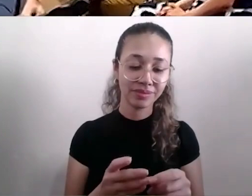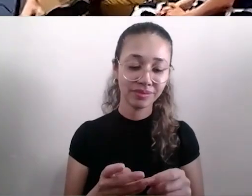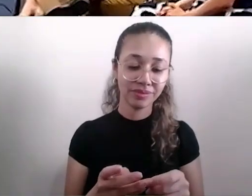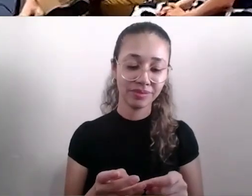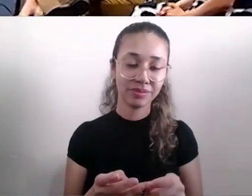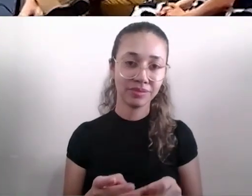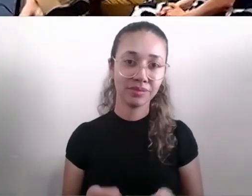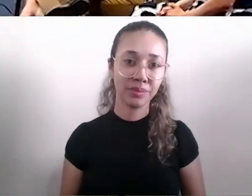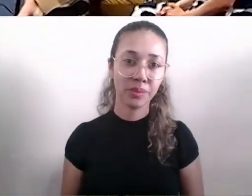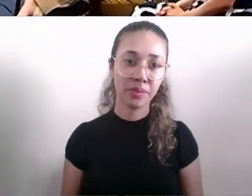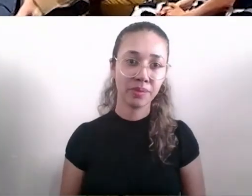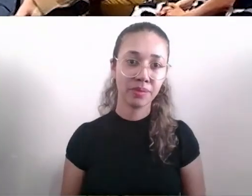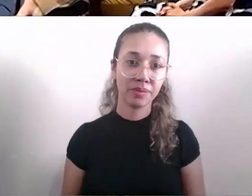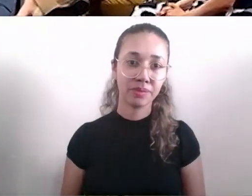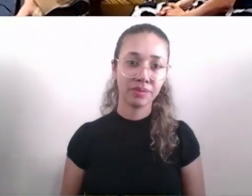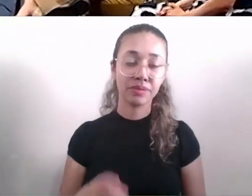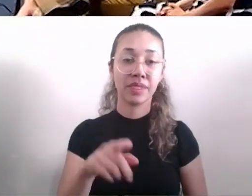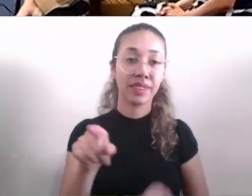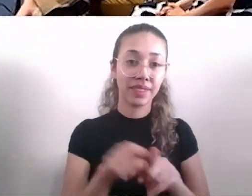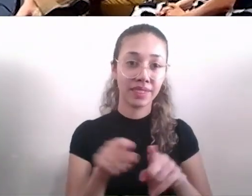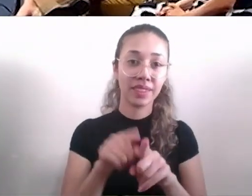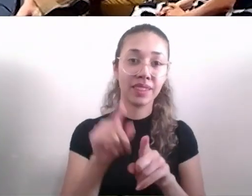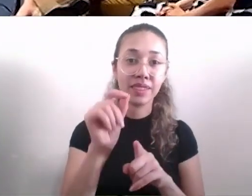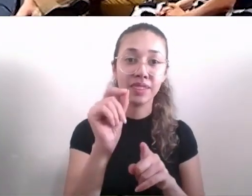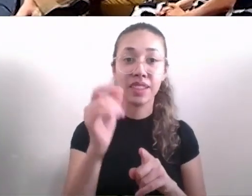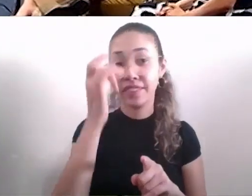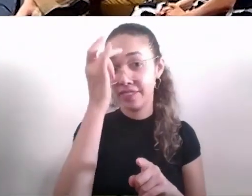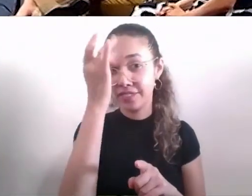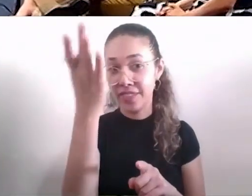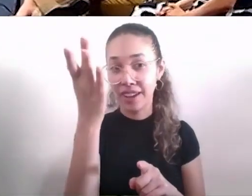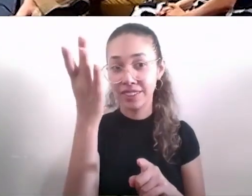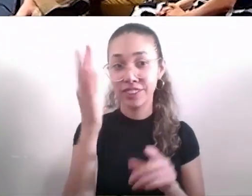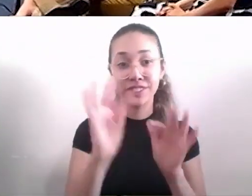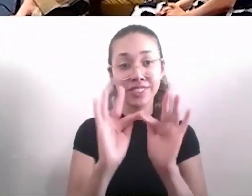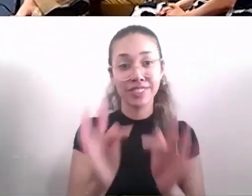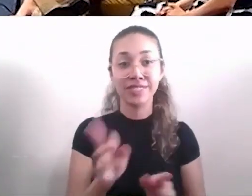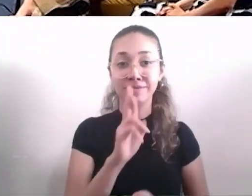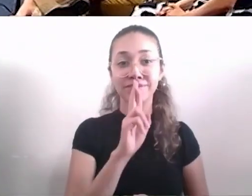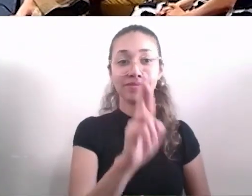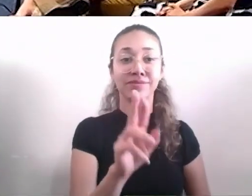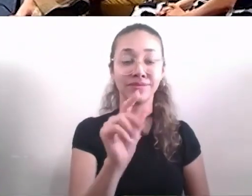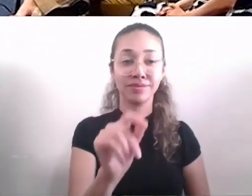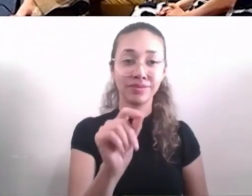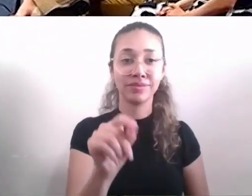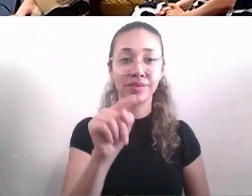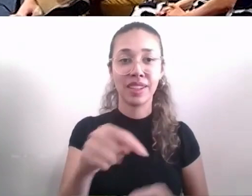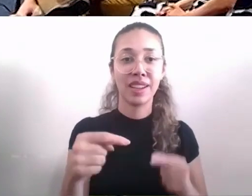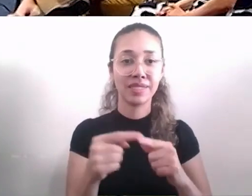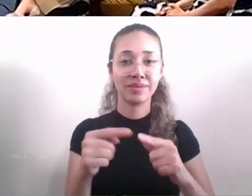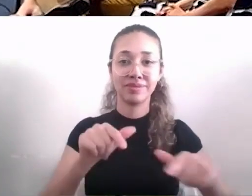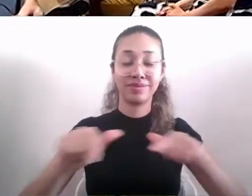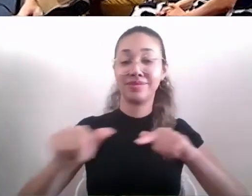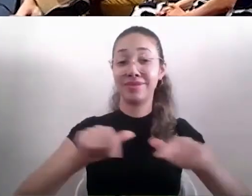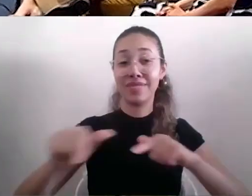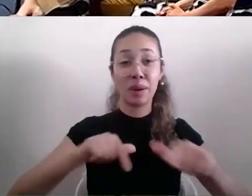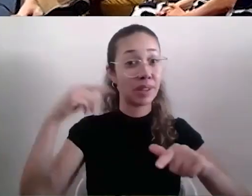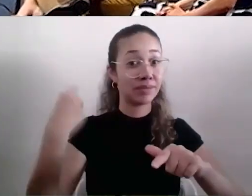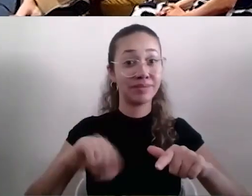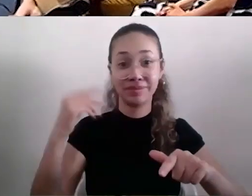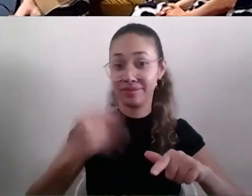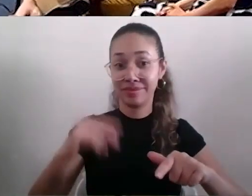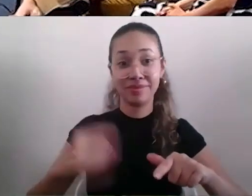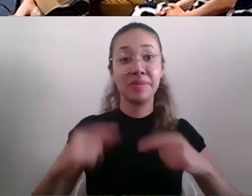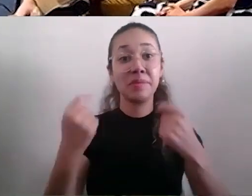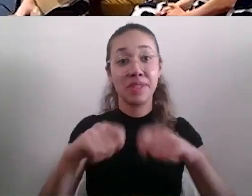Uma maneira fácil, assim, simplista até de responder a tua pergunta é porque é um trabalho insano. Exige muito dinheiro, exige